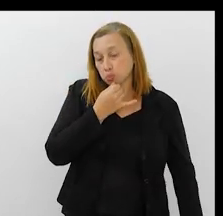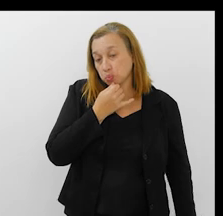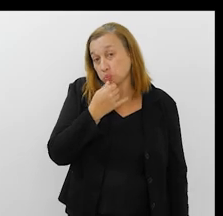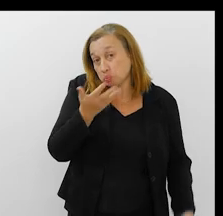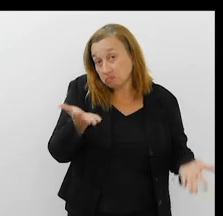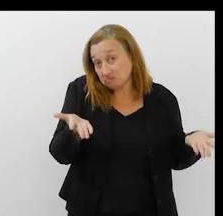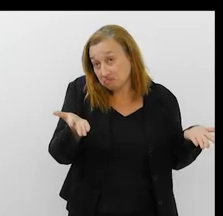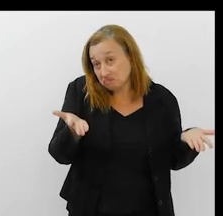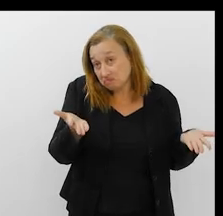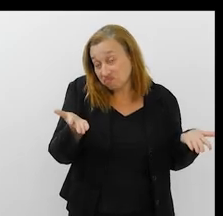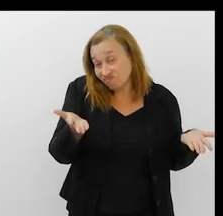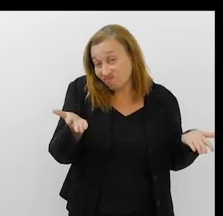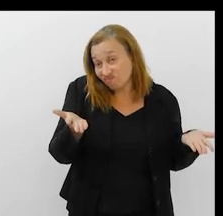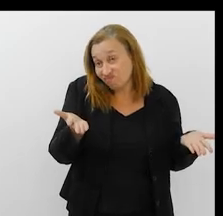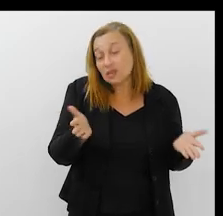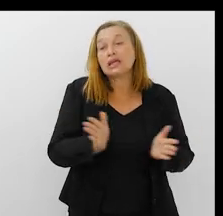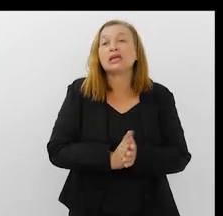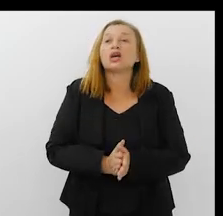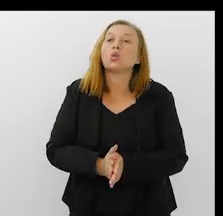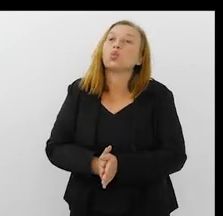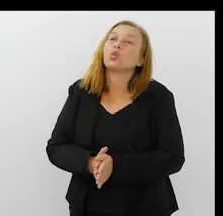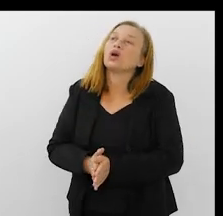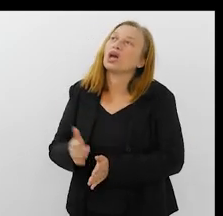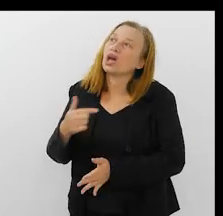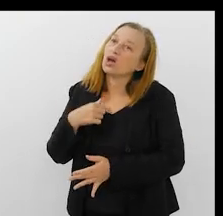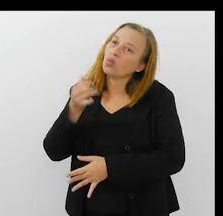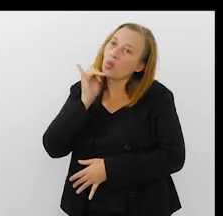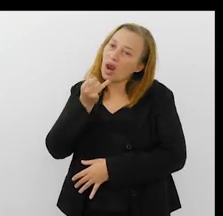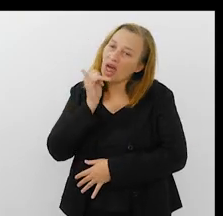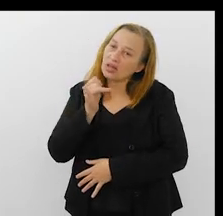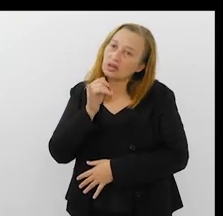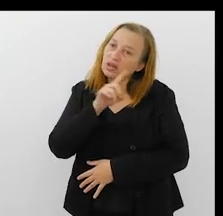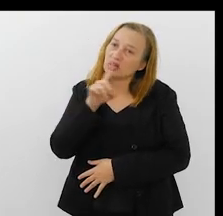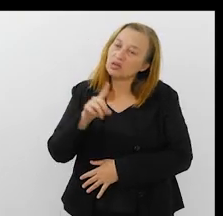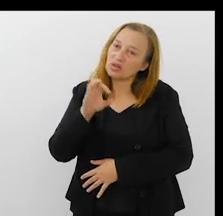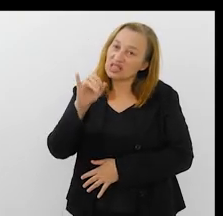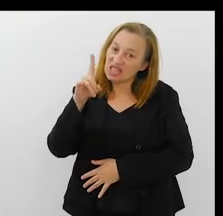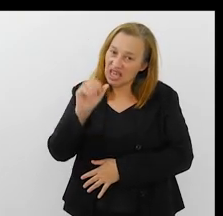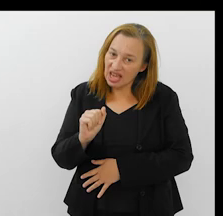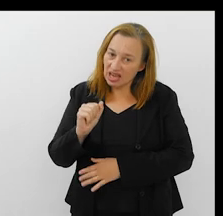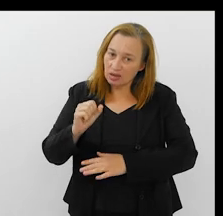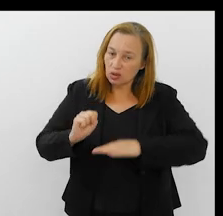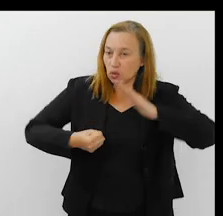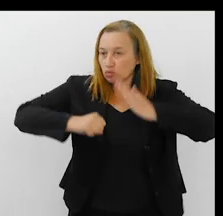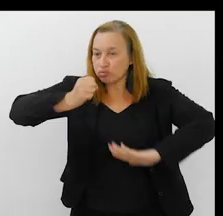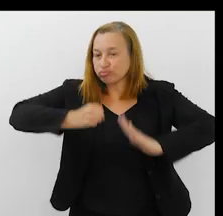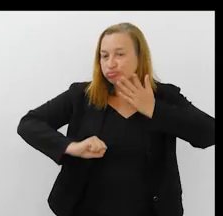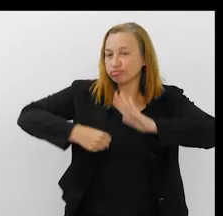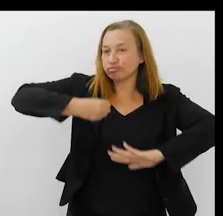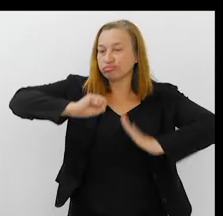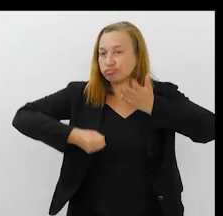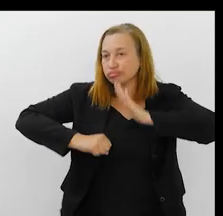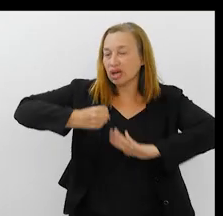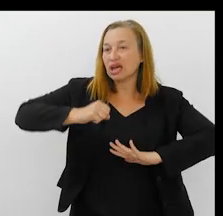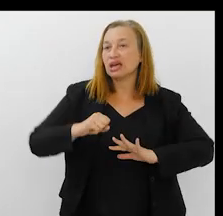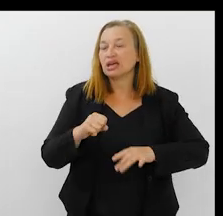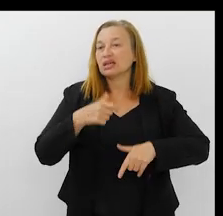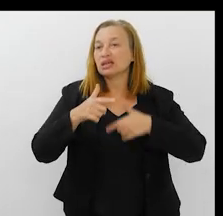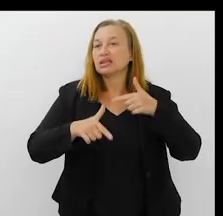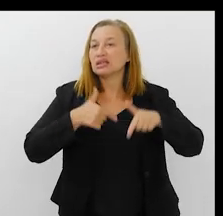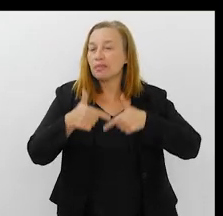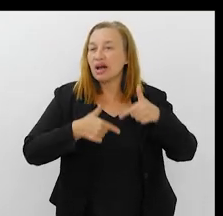dizer, ficamos só no sonho. Uma vez eu tive um relato do Zeca, lá do Salgueiro, que trabalhava com comissão de